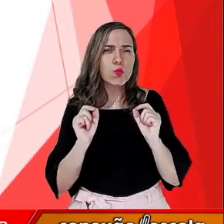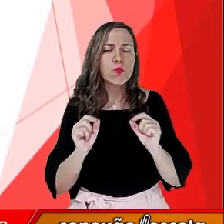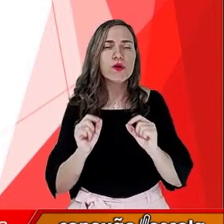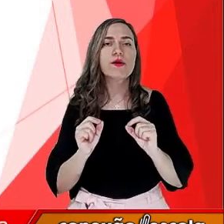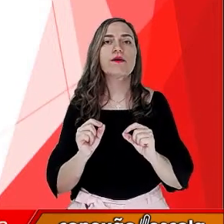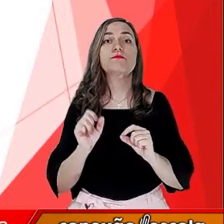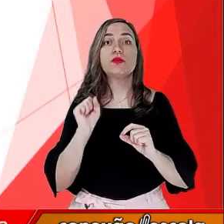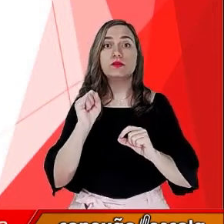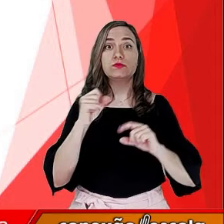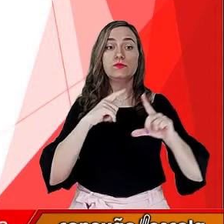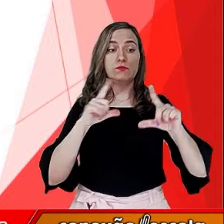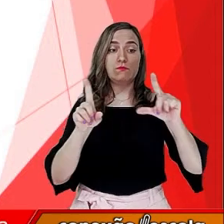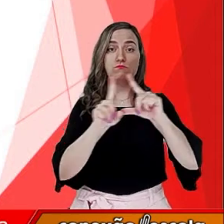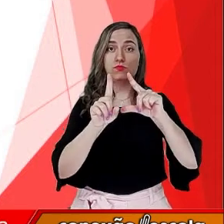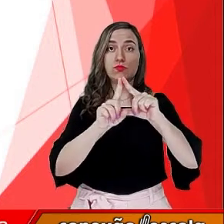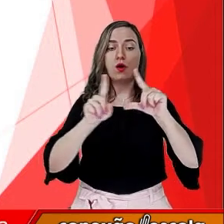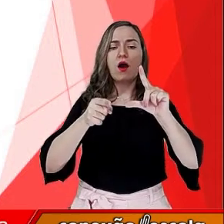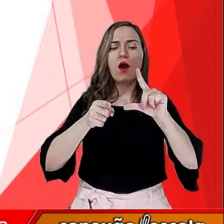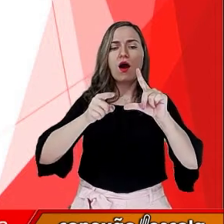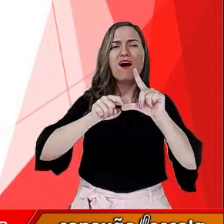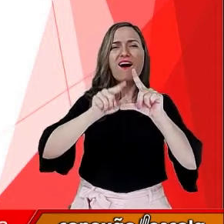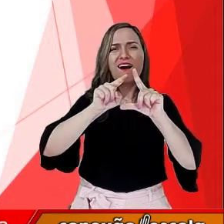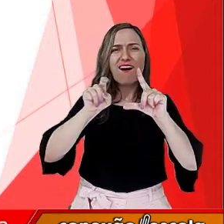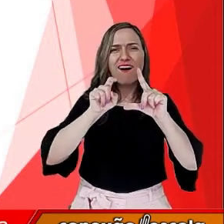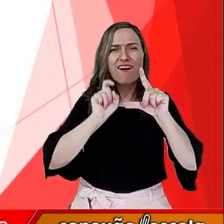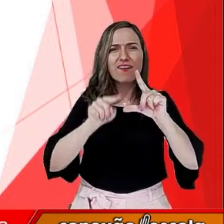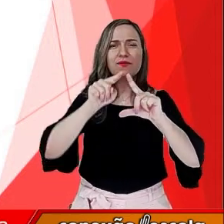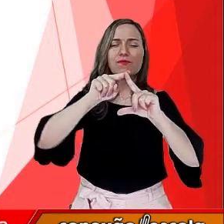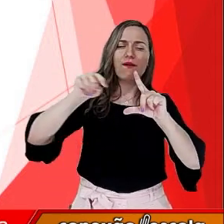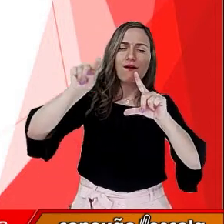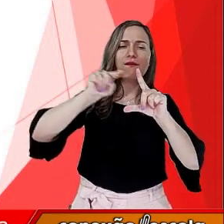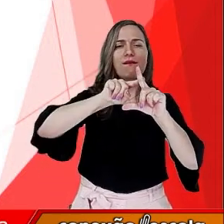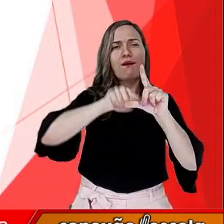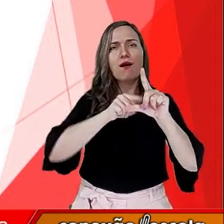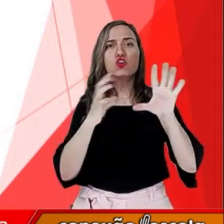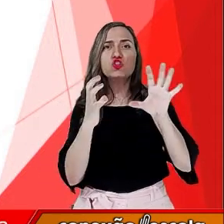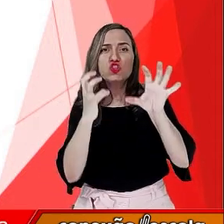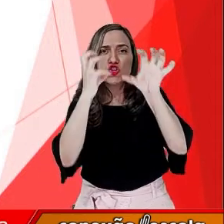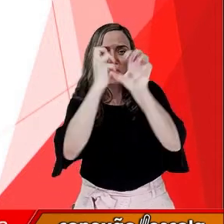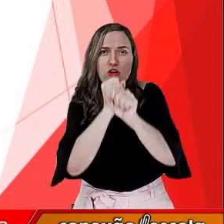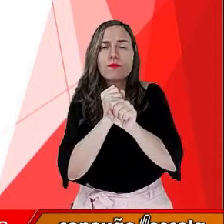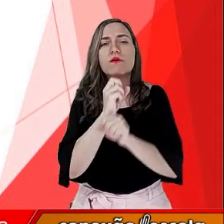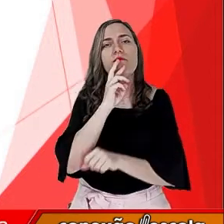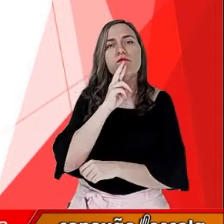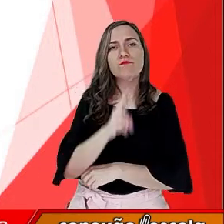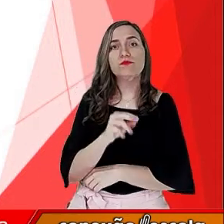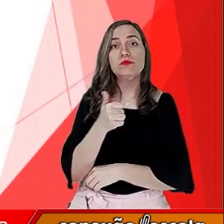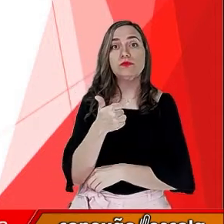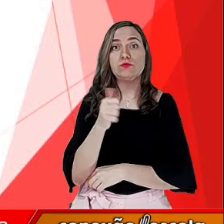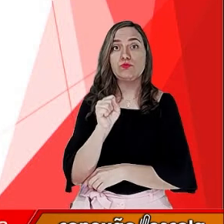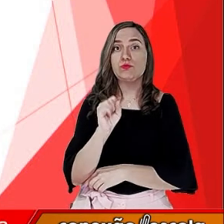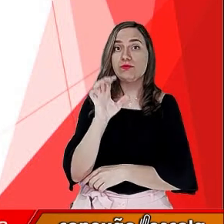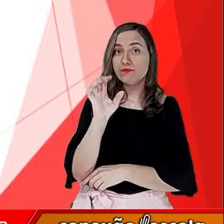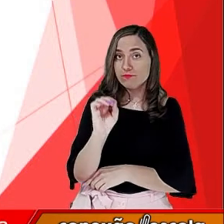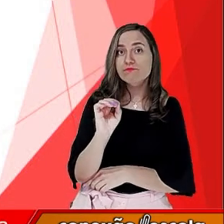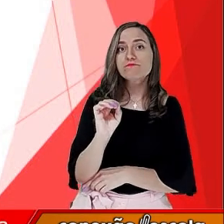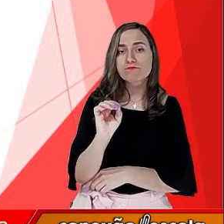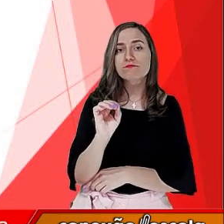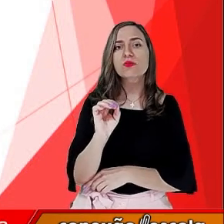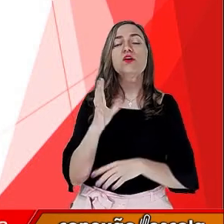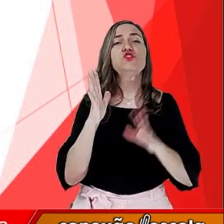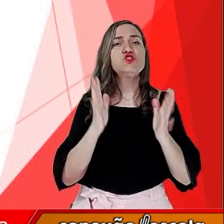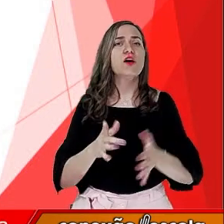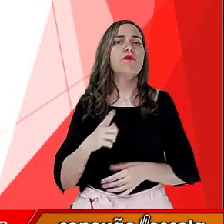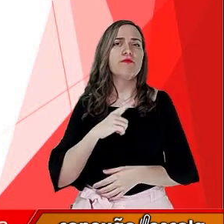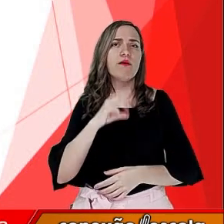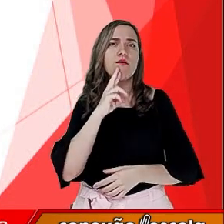que a soma dos ângulos internos de um triângulo é sempre 180 graus. Como aqui eu